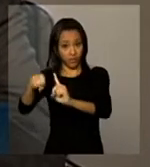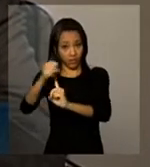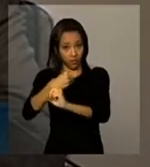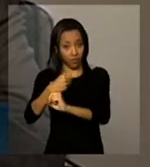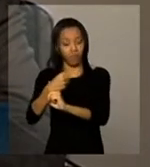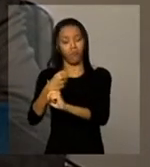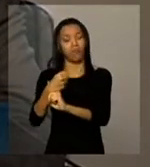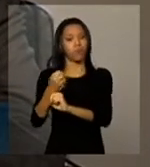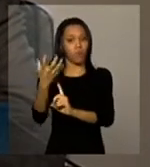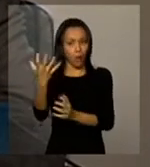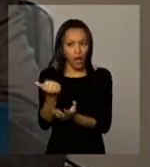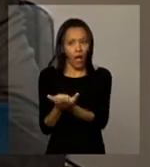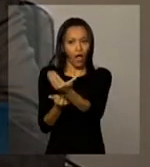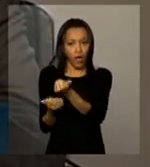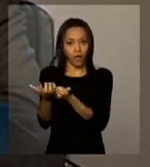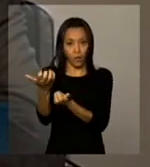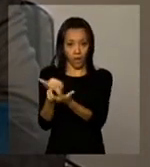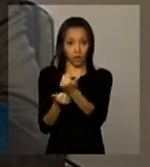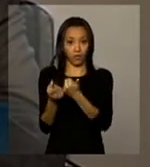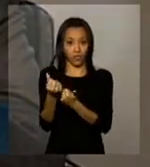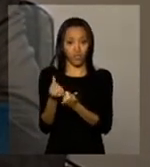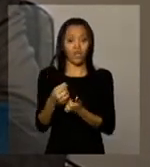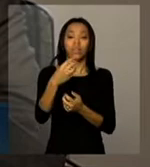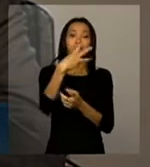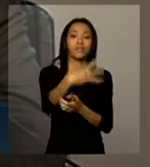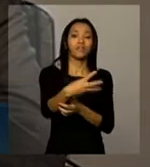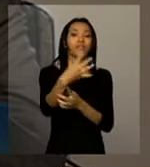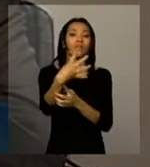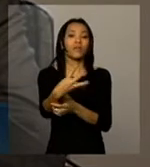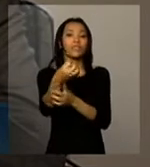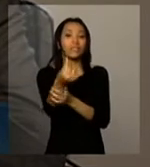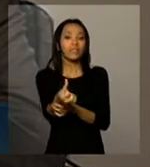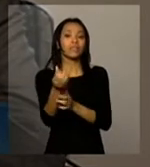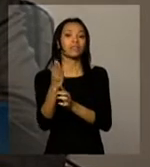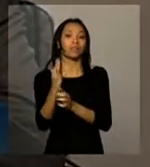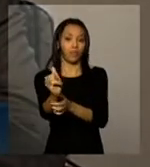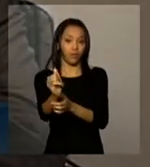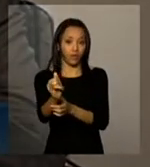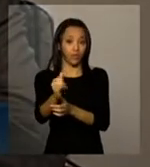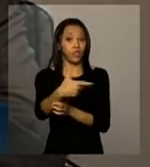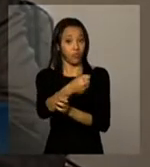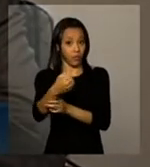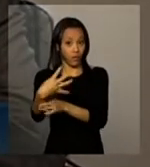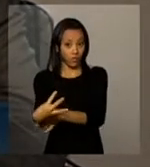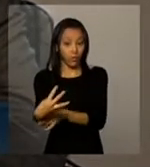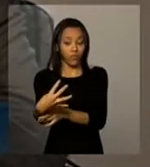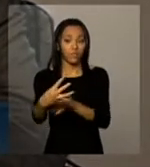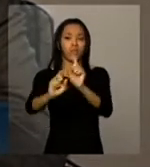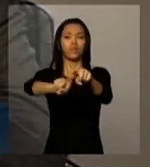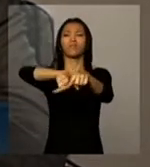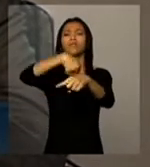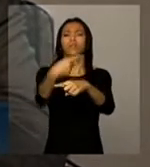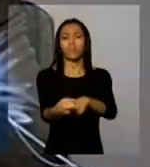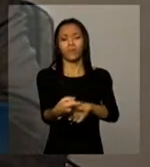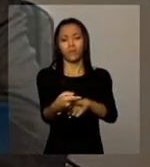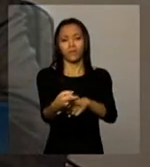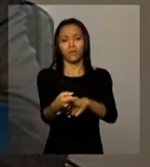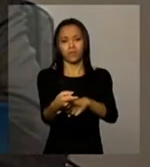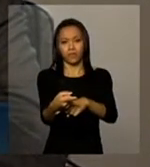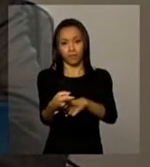bom, você já tem esses dados, 346 bilhões em 2014, e depois as